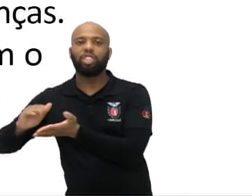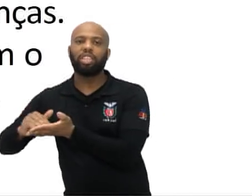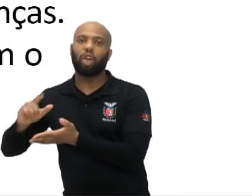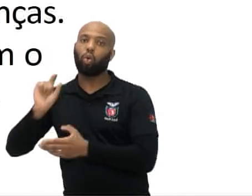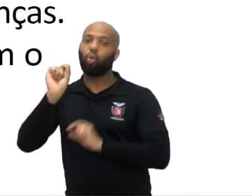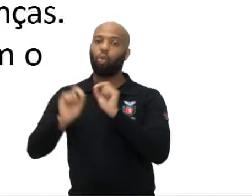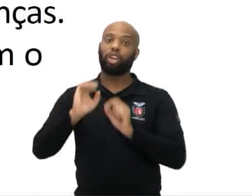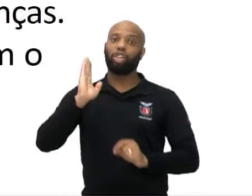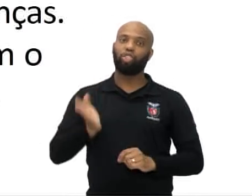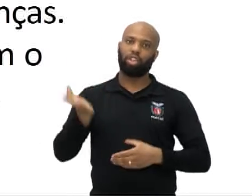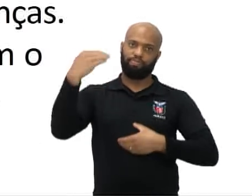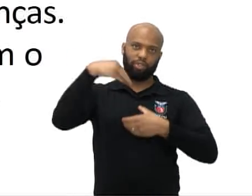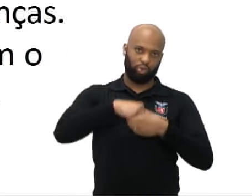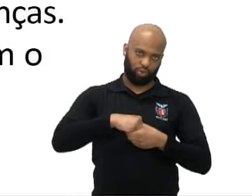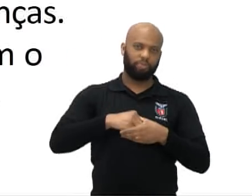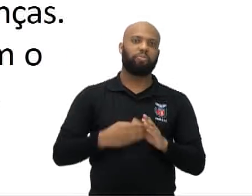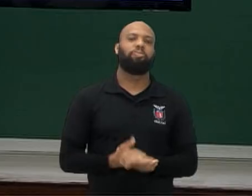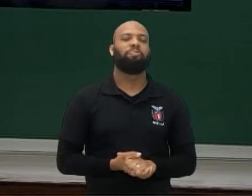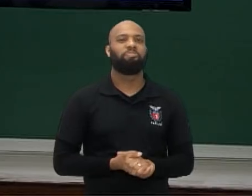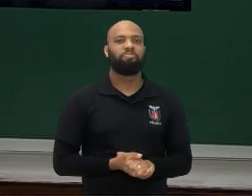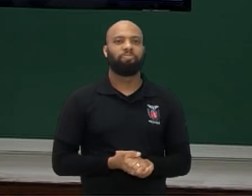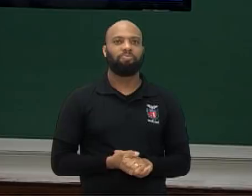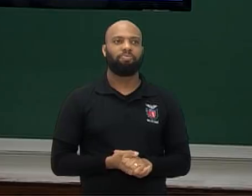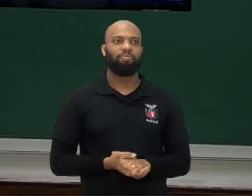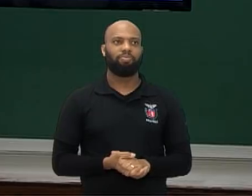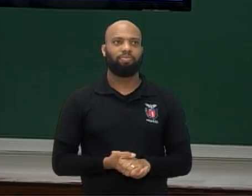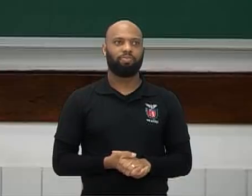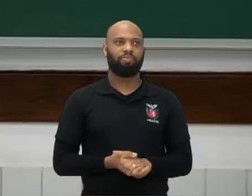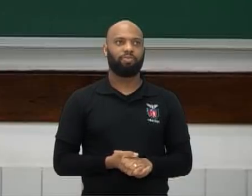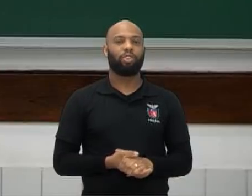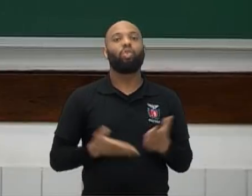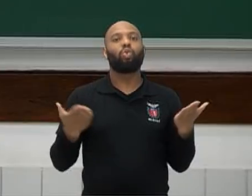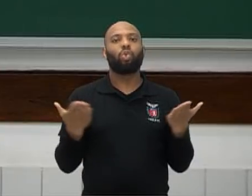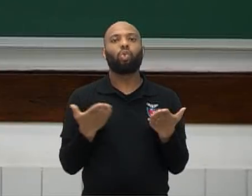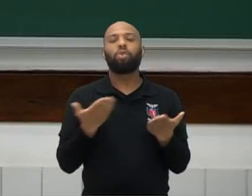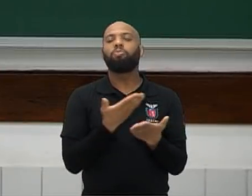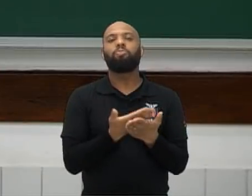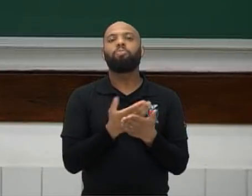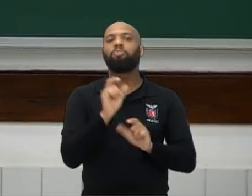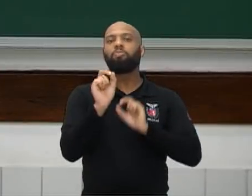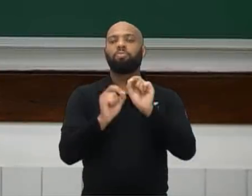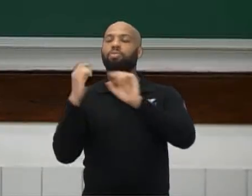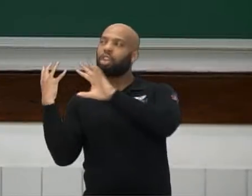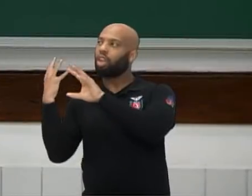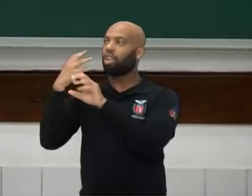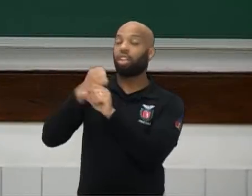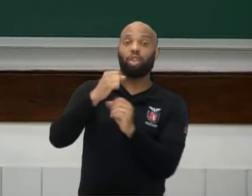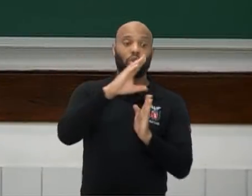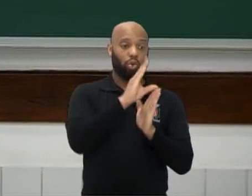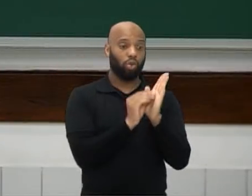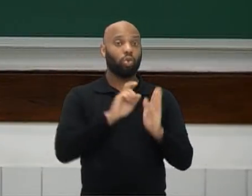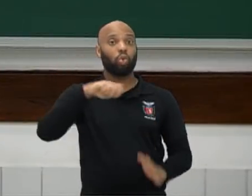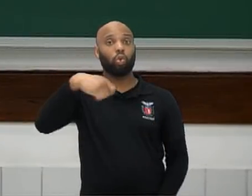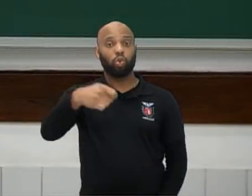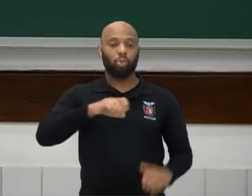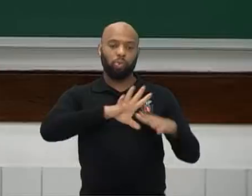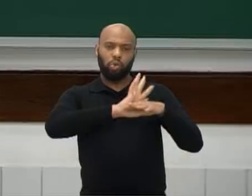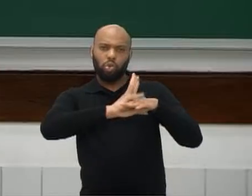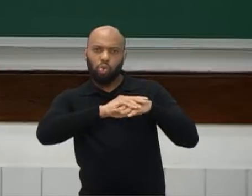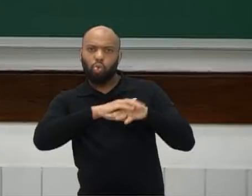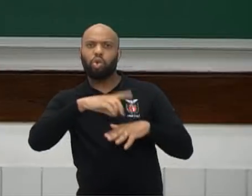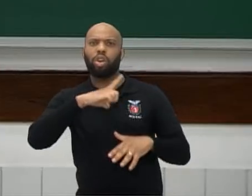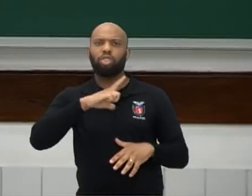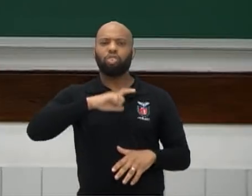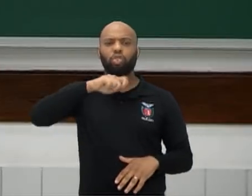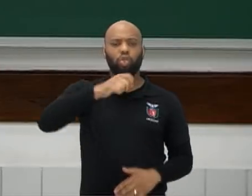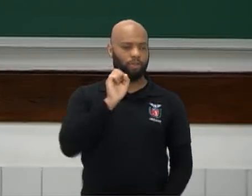parasita. Combinado? Muito bom. Então, na aula de hoje, a gente fez uma retomada de conteúdo sobre as doenças que nós vimos